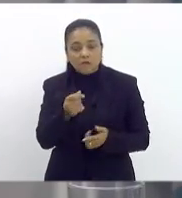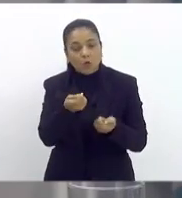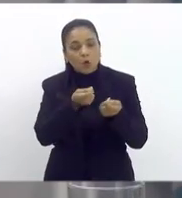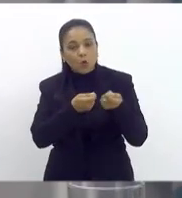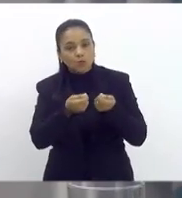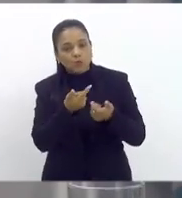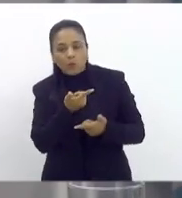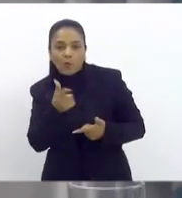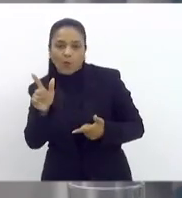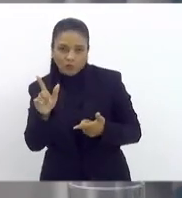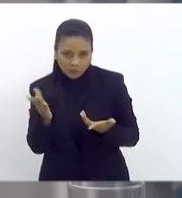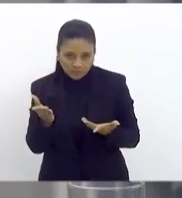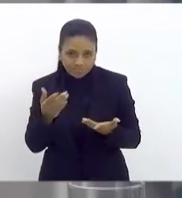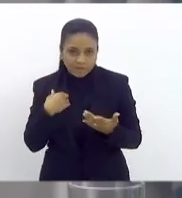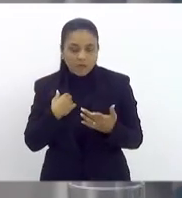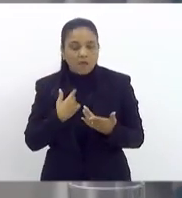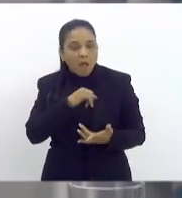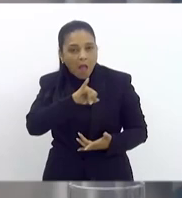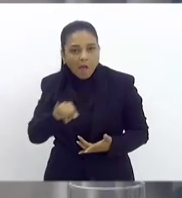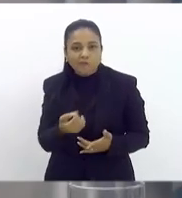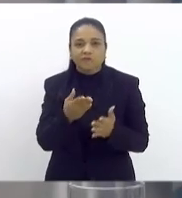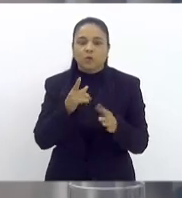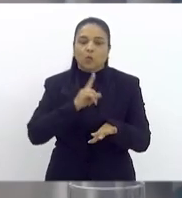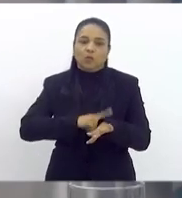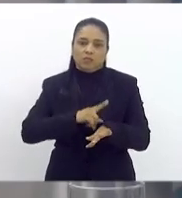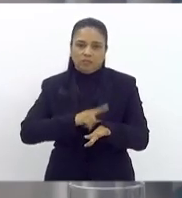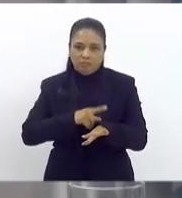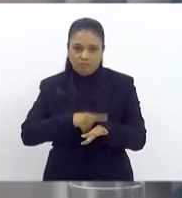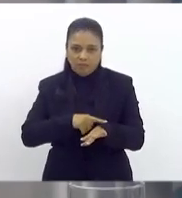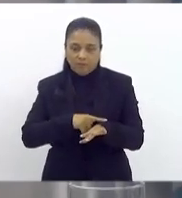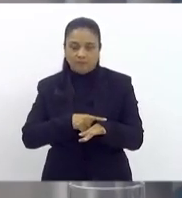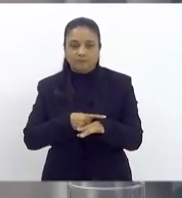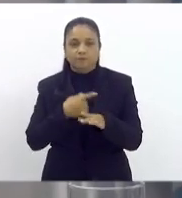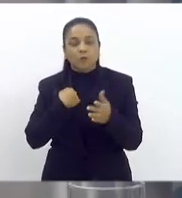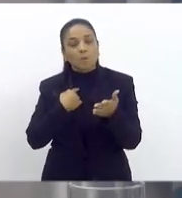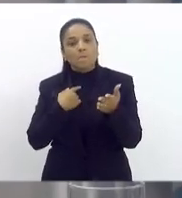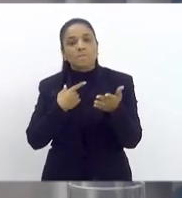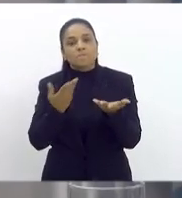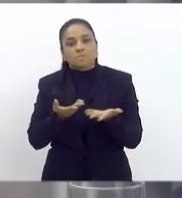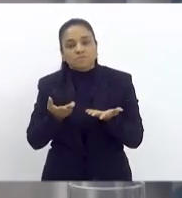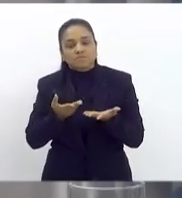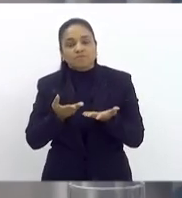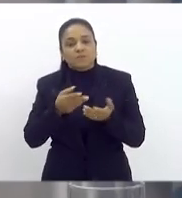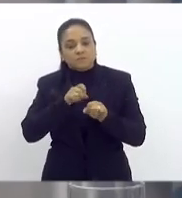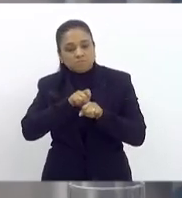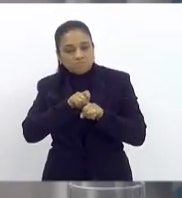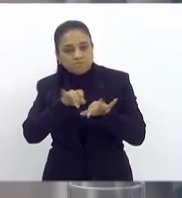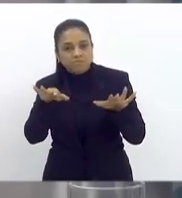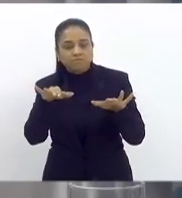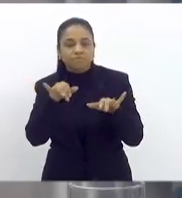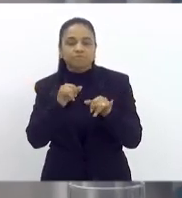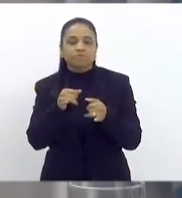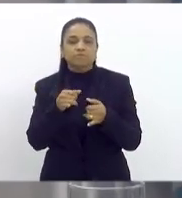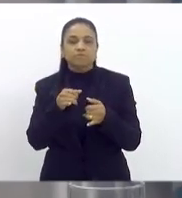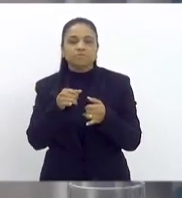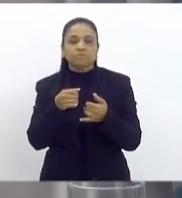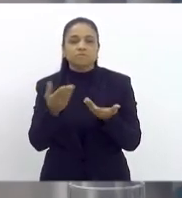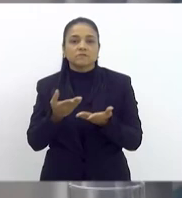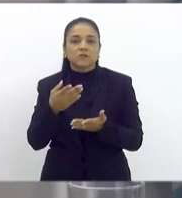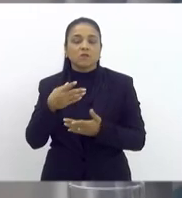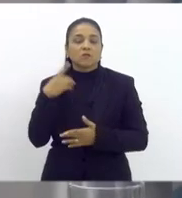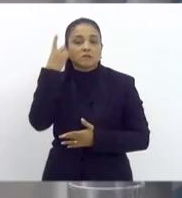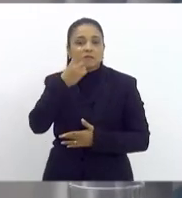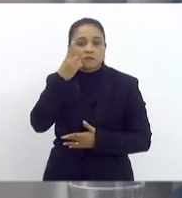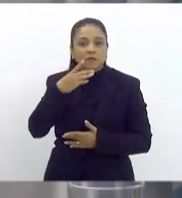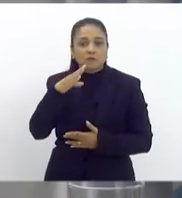máximo de tempo possível. Mas eu gostaria de perguntar a você se deseja fazer uma explanação a respeito do que questionou o deputado Carlos